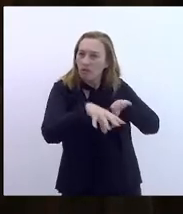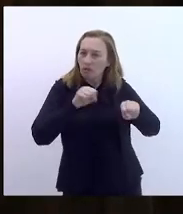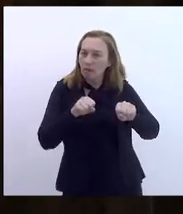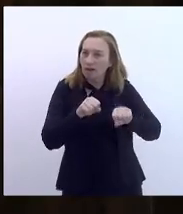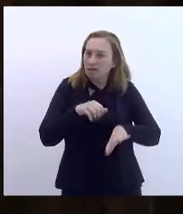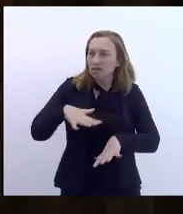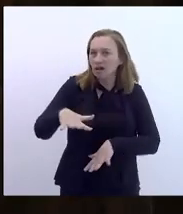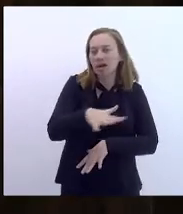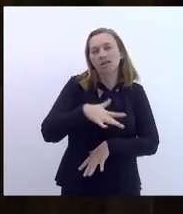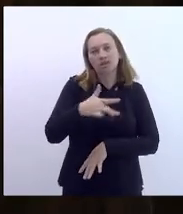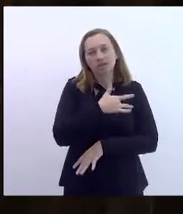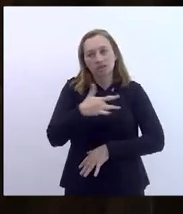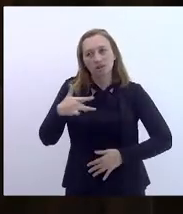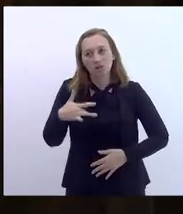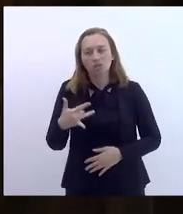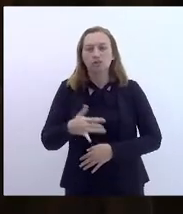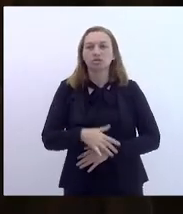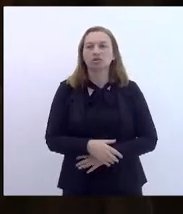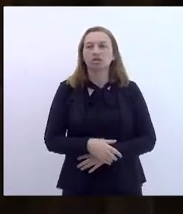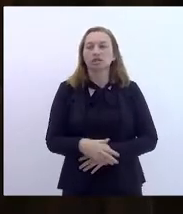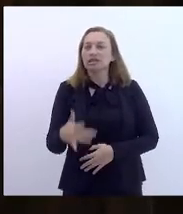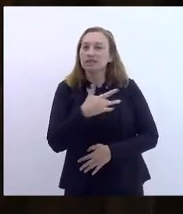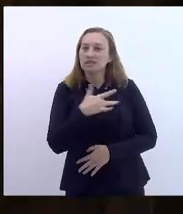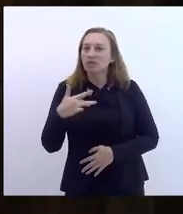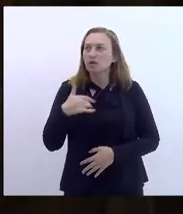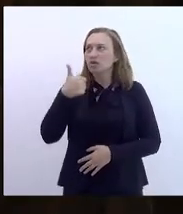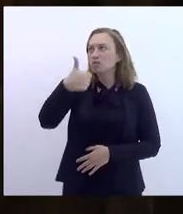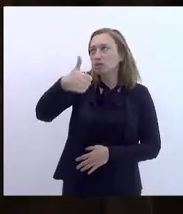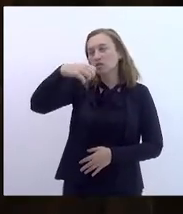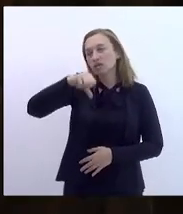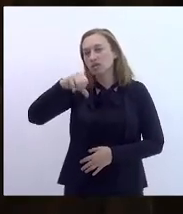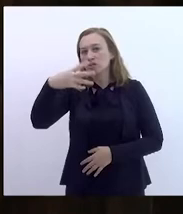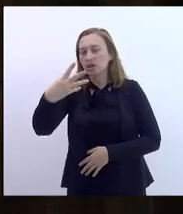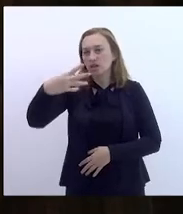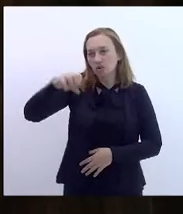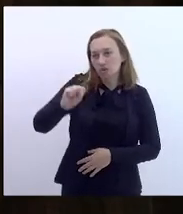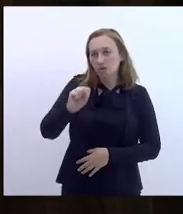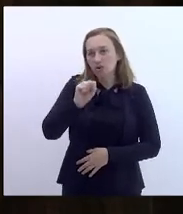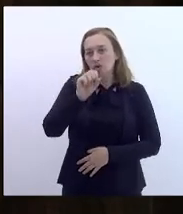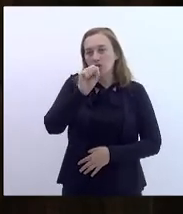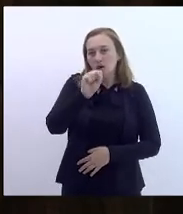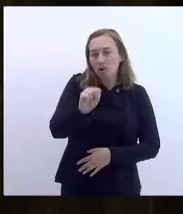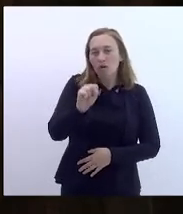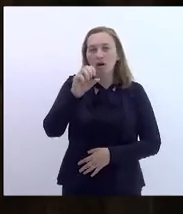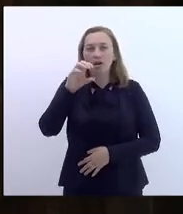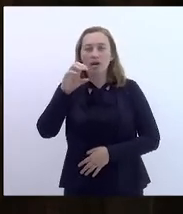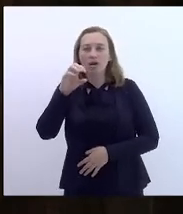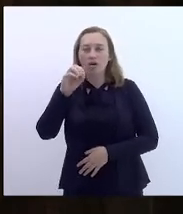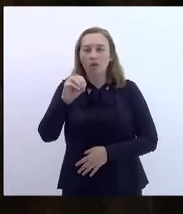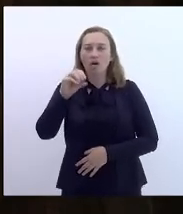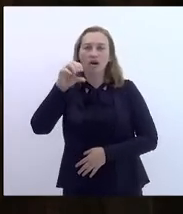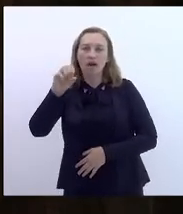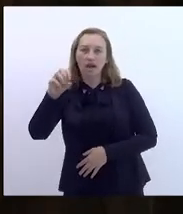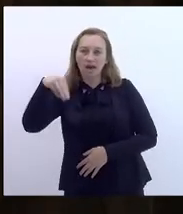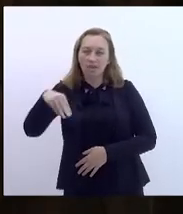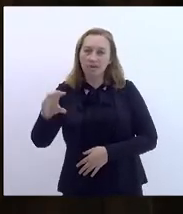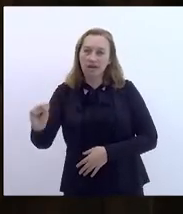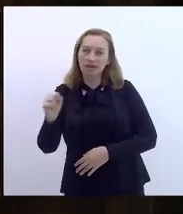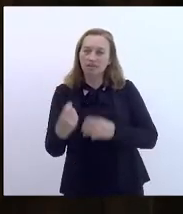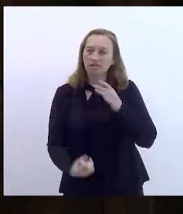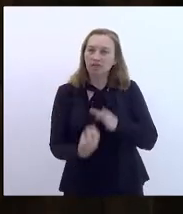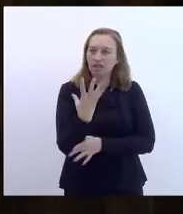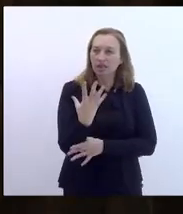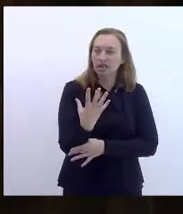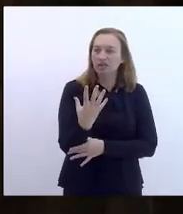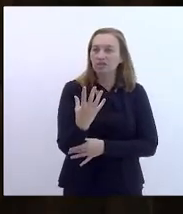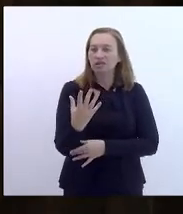na área da saúde saúde Olá em 1948 quando a MS foi fundada dizia